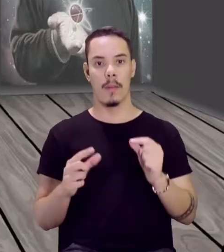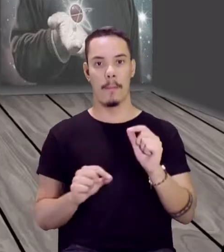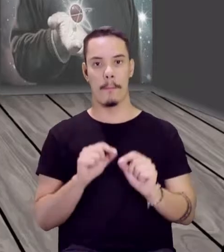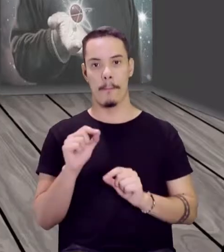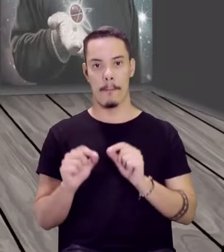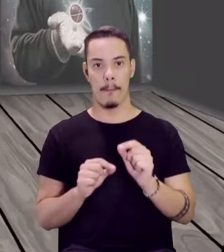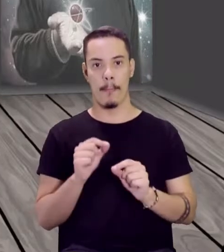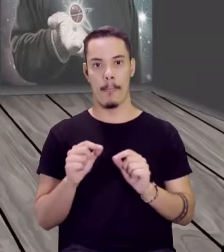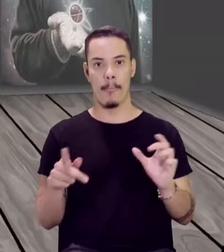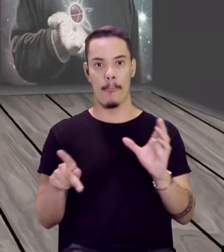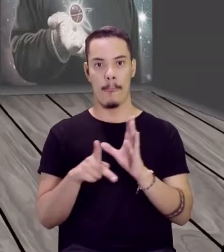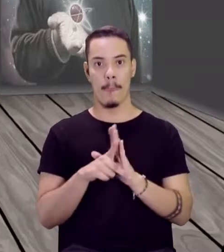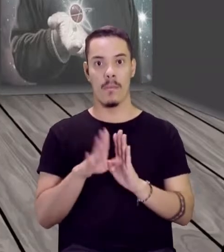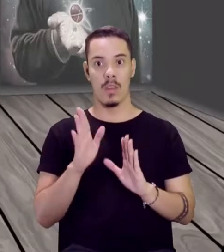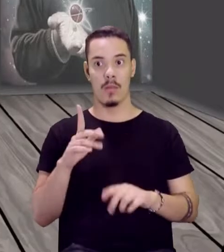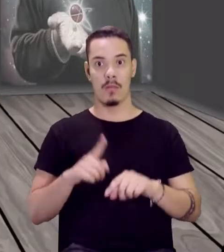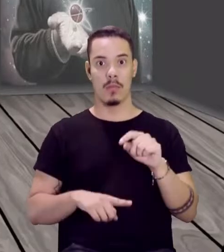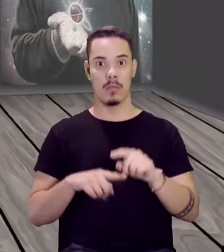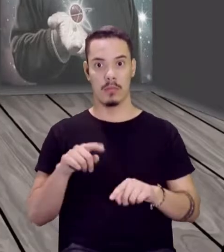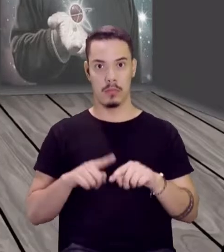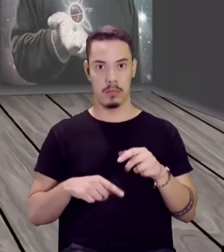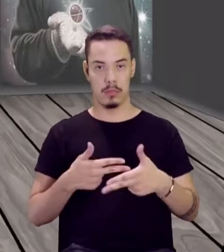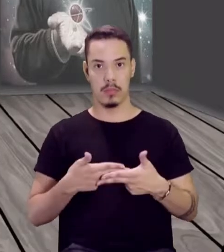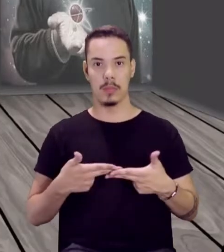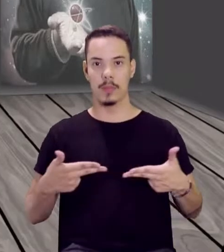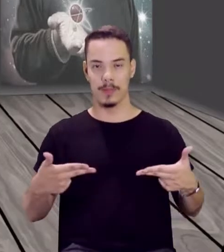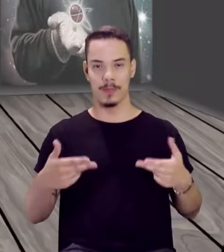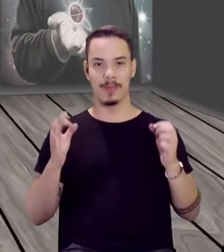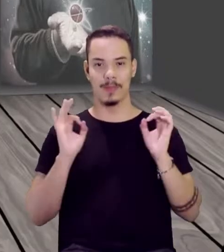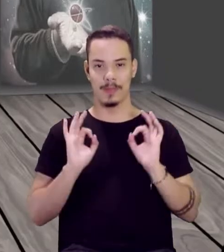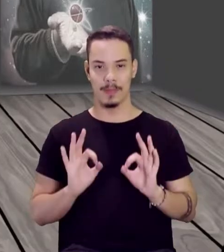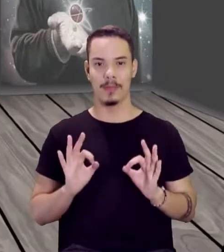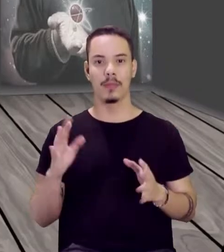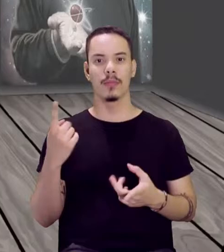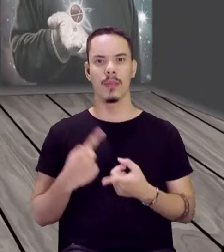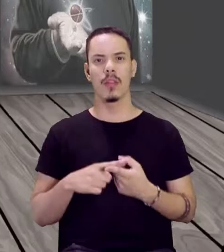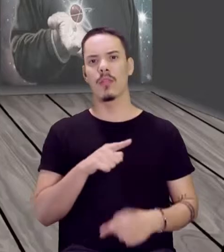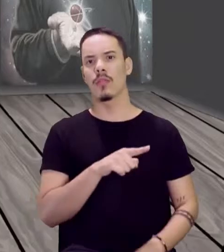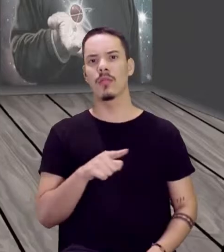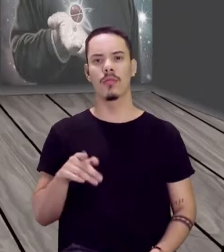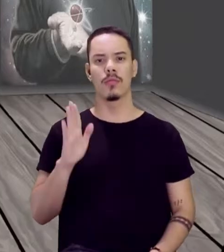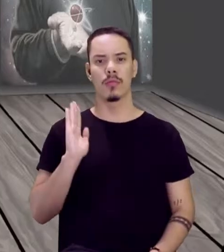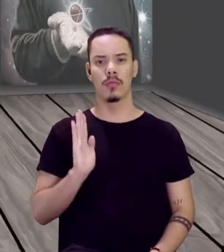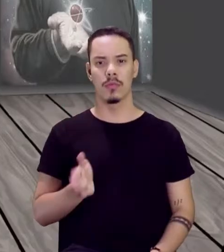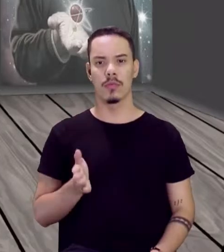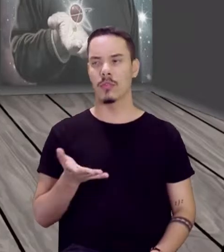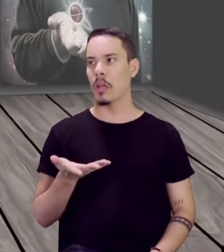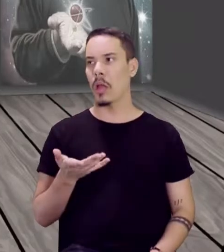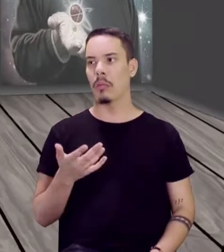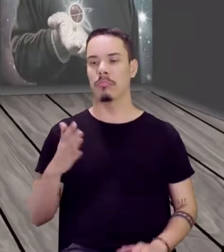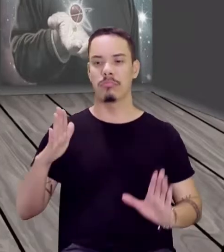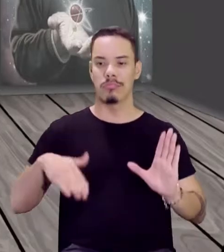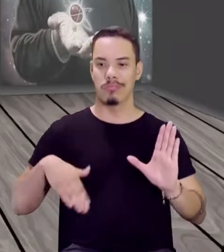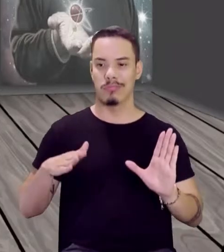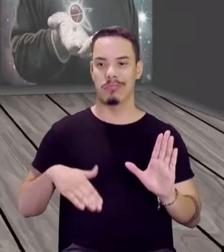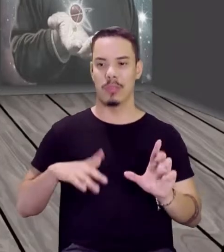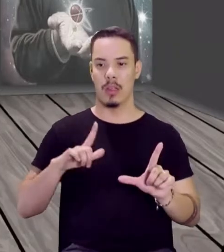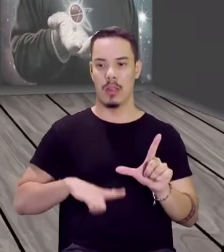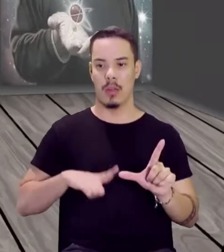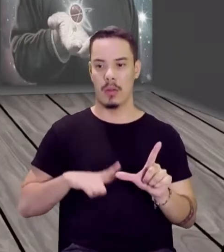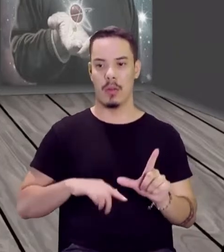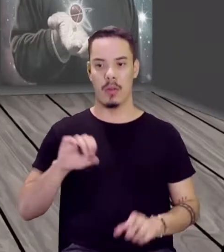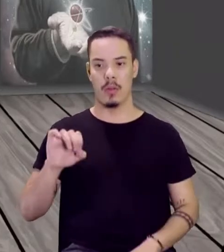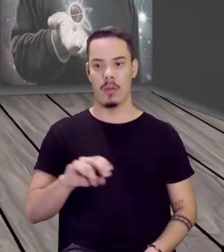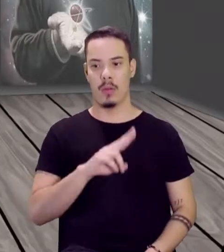os líquidos exercem sobre os corpos, né, Deise? Isso, exatamente, né? Você que já tomou um banho de lagoa, um banho de